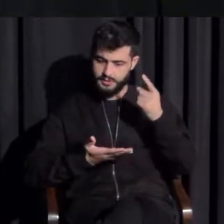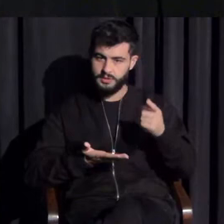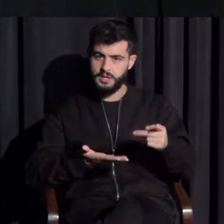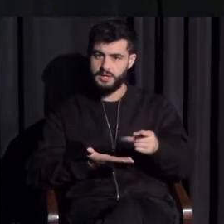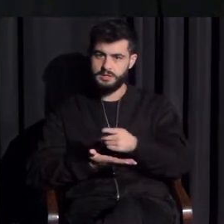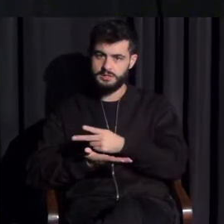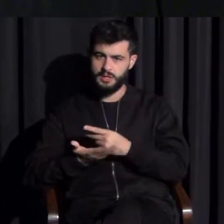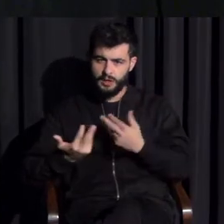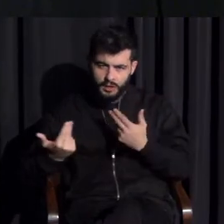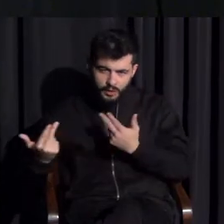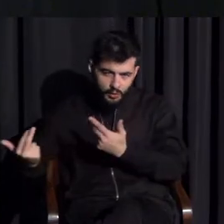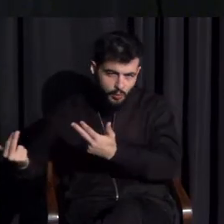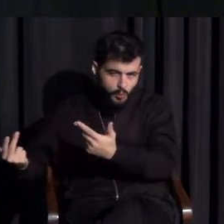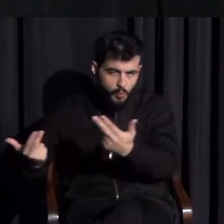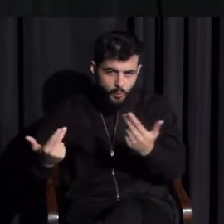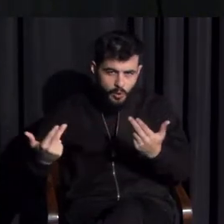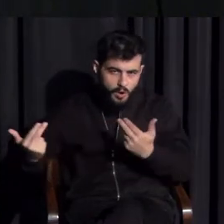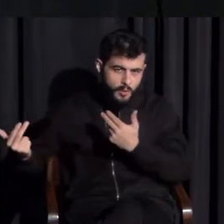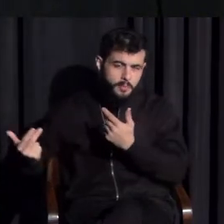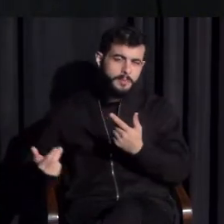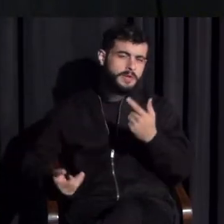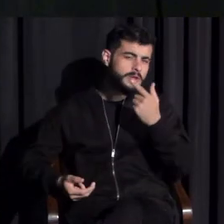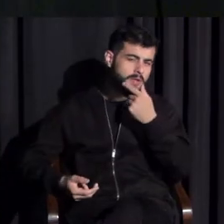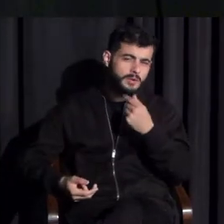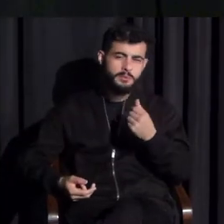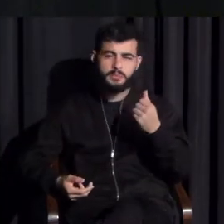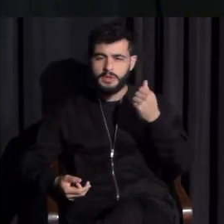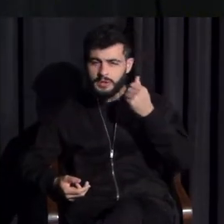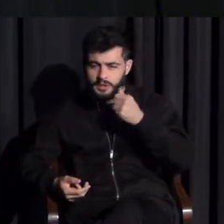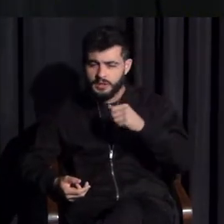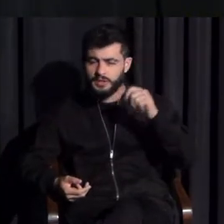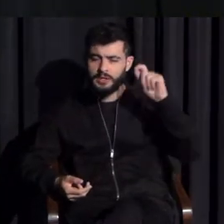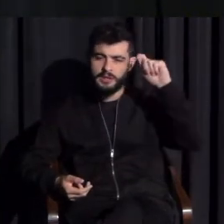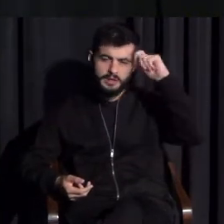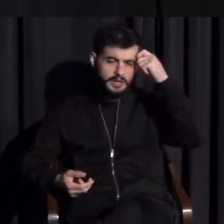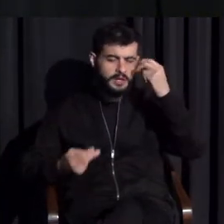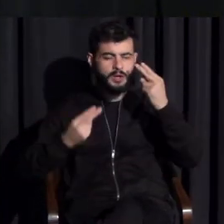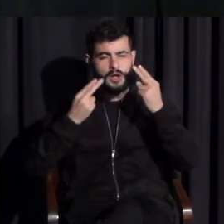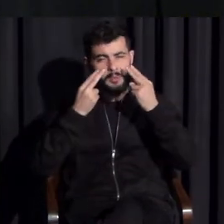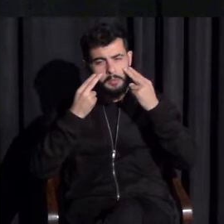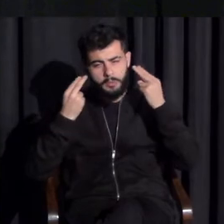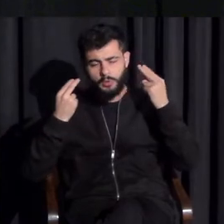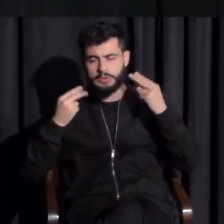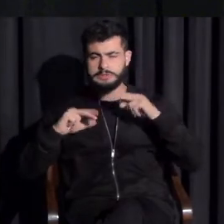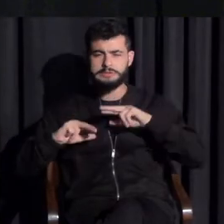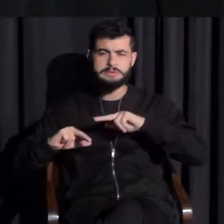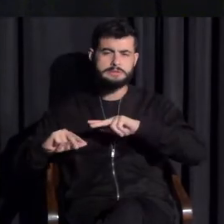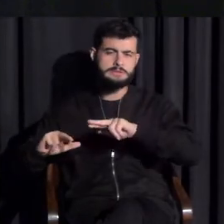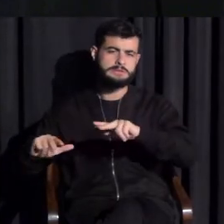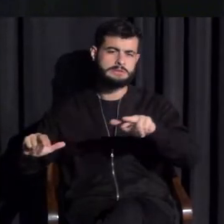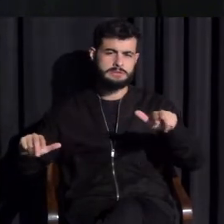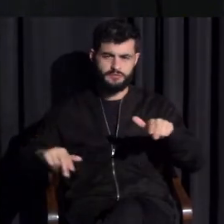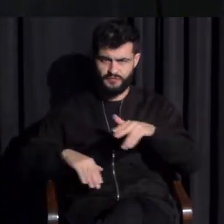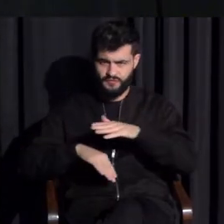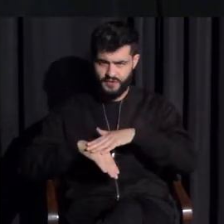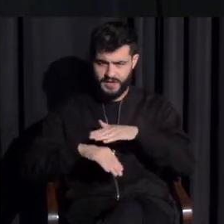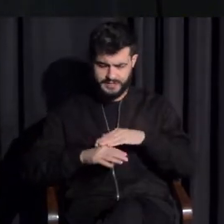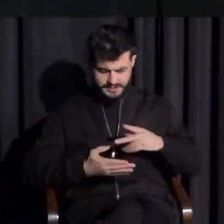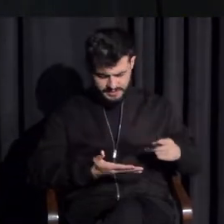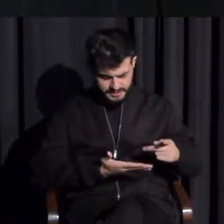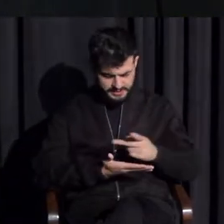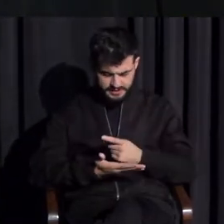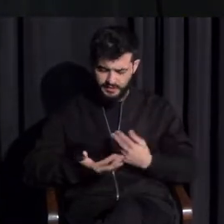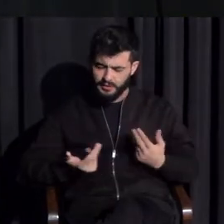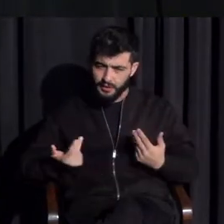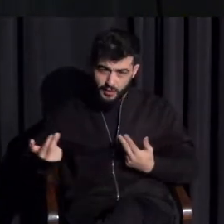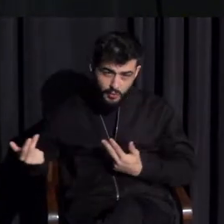menines, meninos, crianças negras, crianças caiapó, crianças guarani, enfim, produzem seus desenhos da mesma maneira?